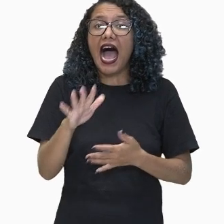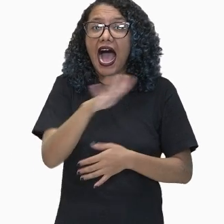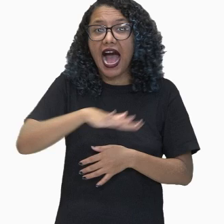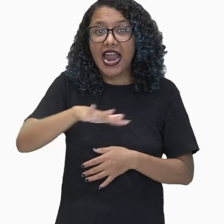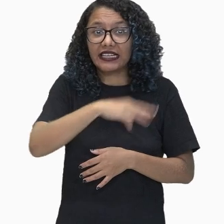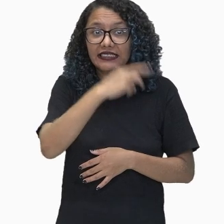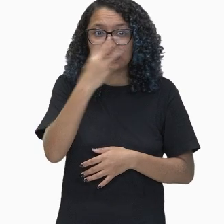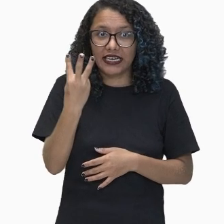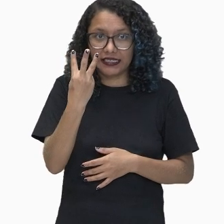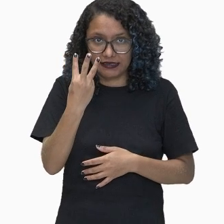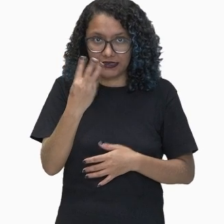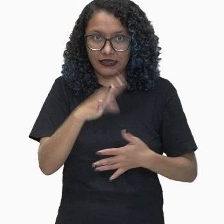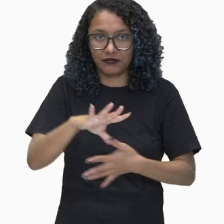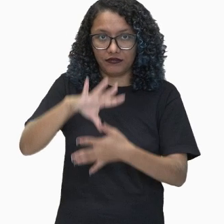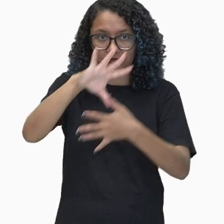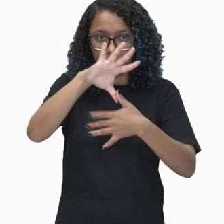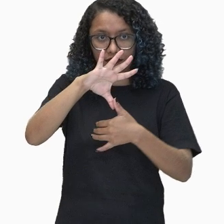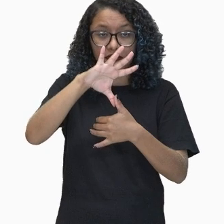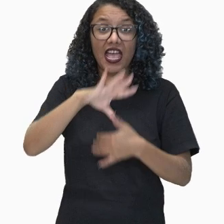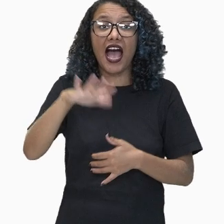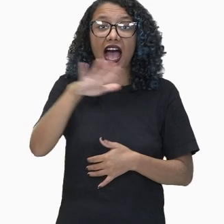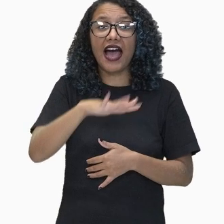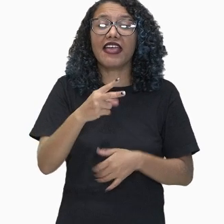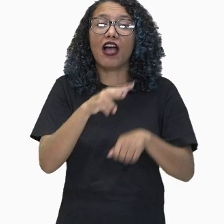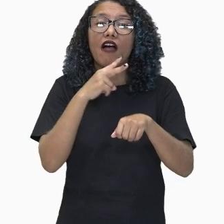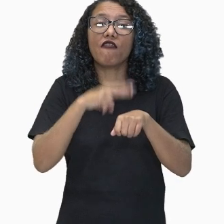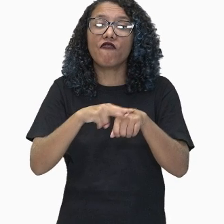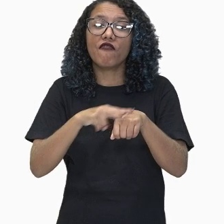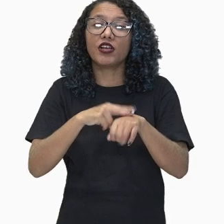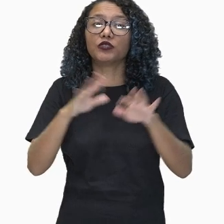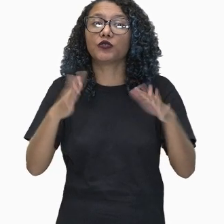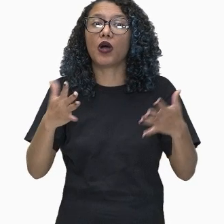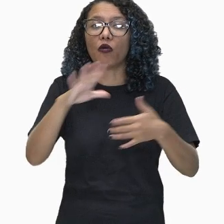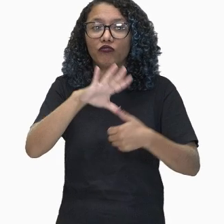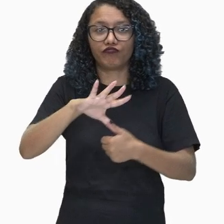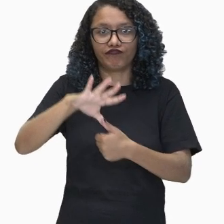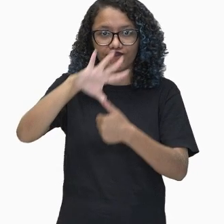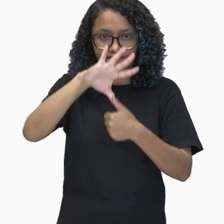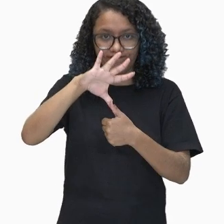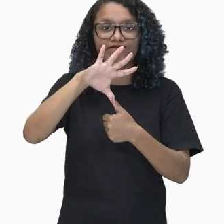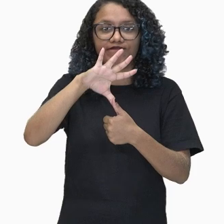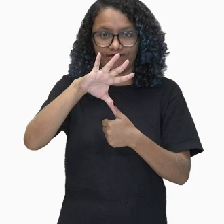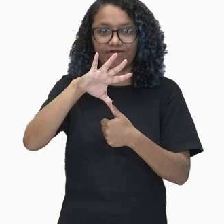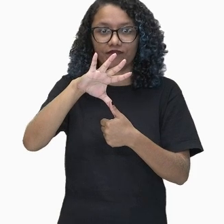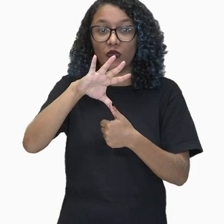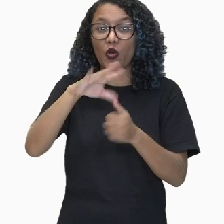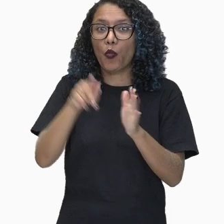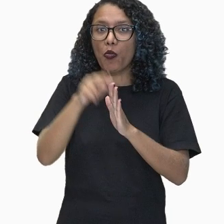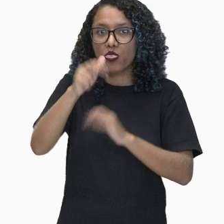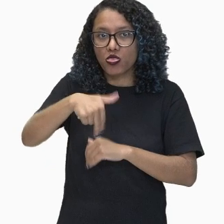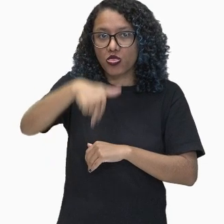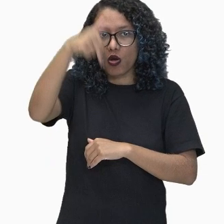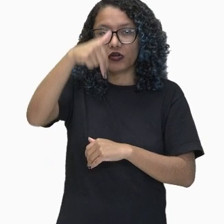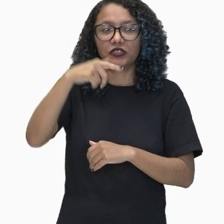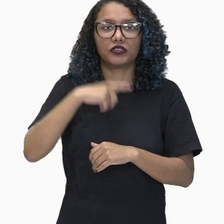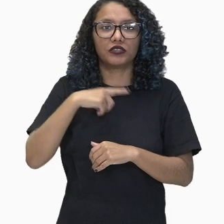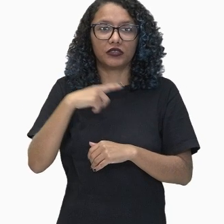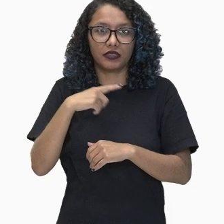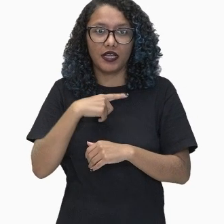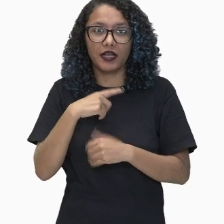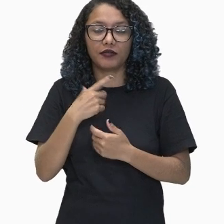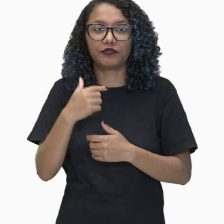verde que vocês observam é a região chamada América do Norte, onde eu vou ter Estados Unidos no